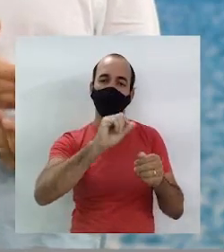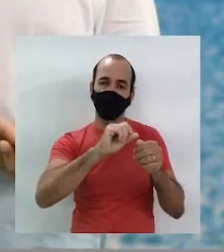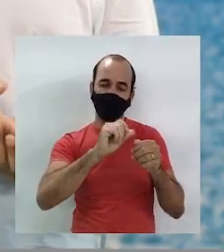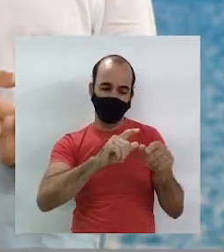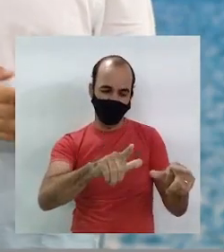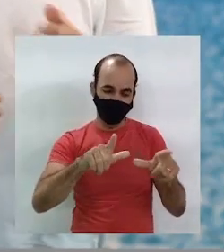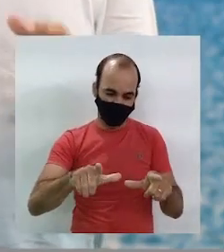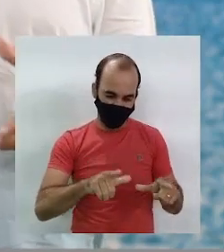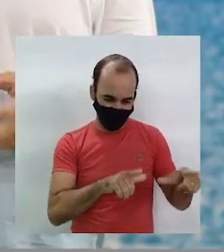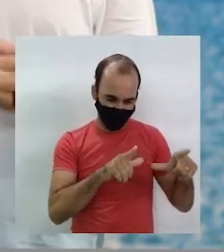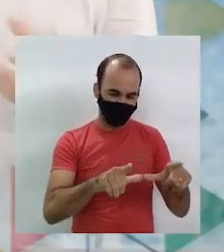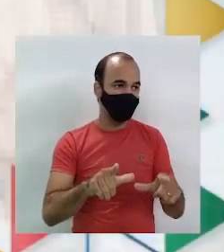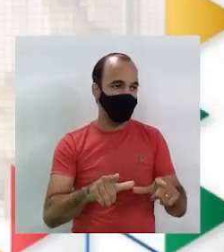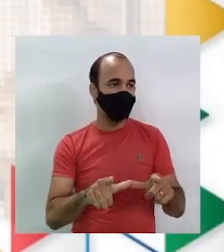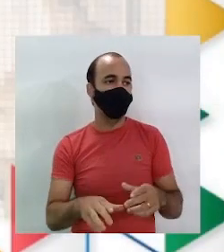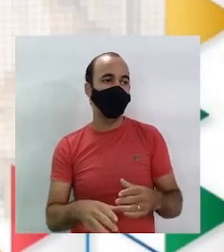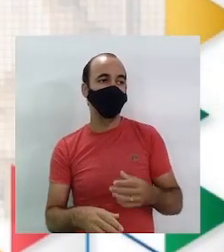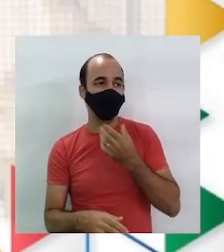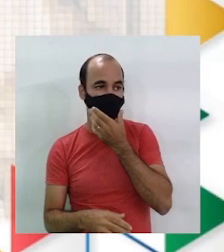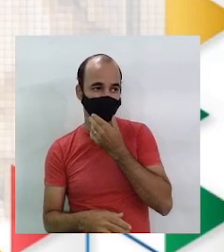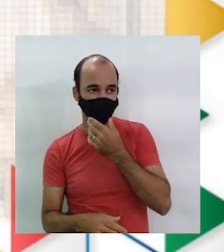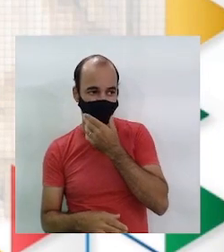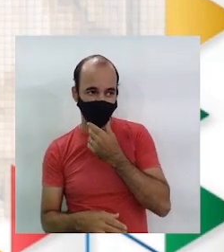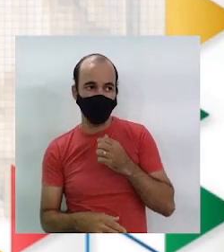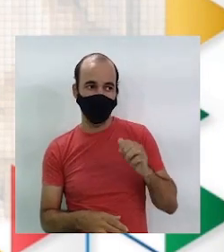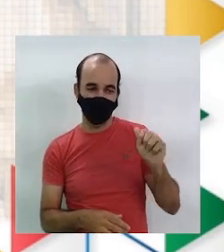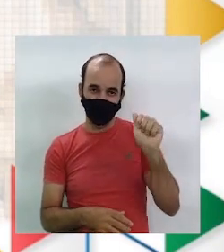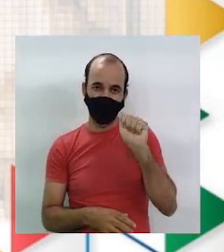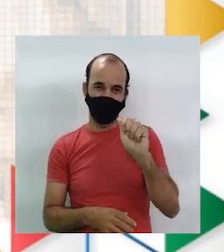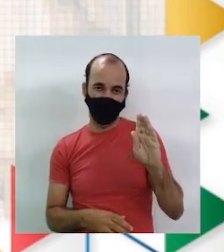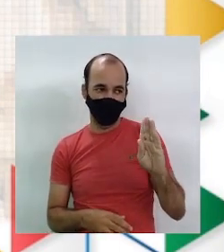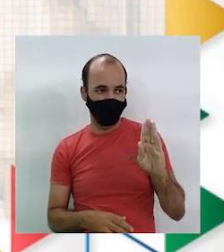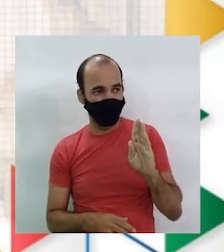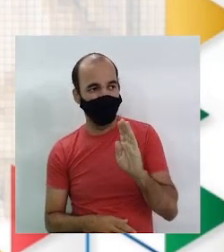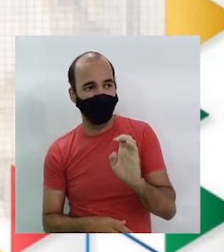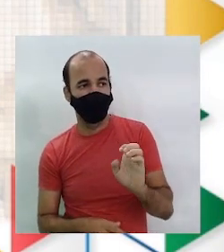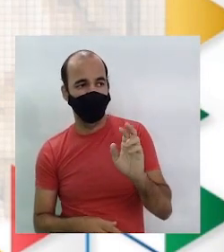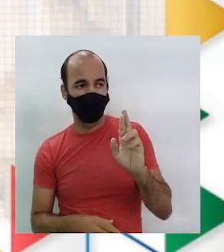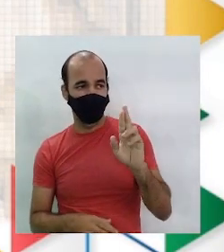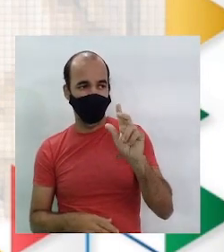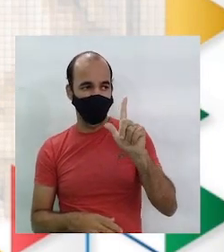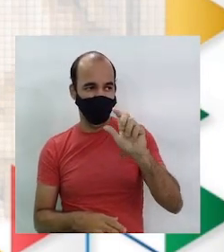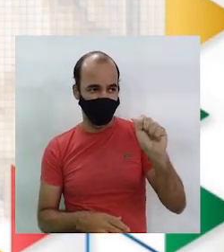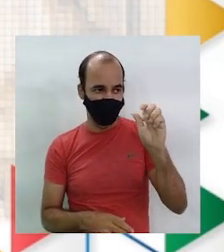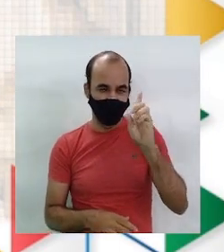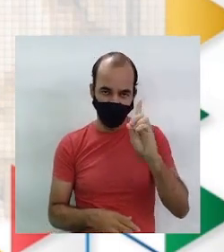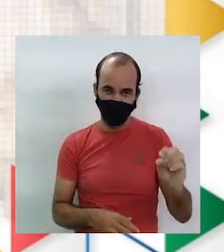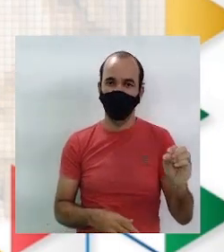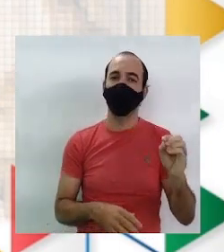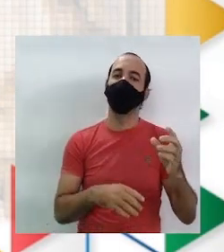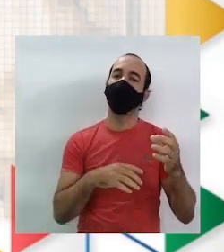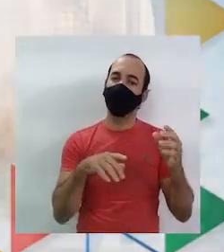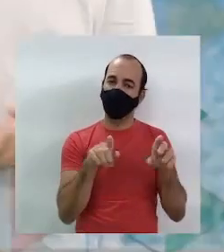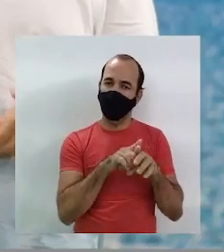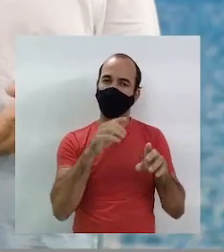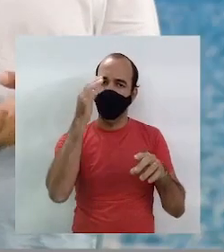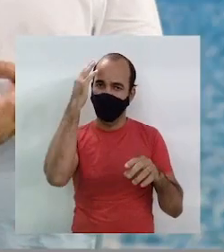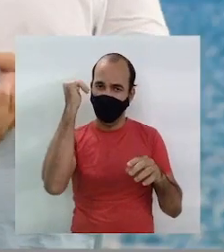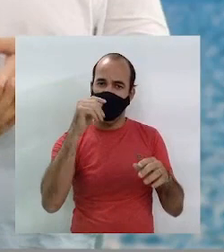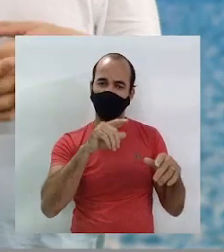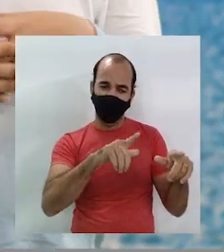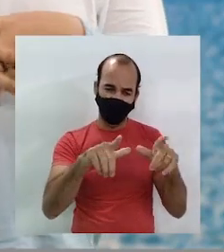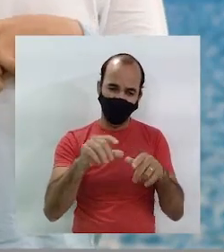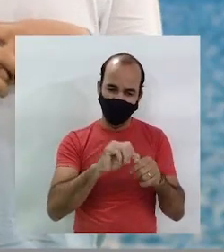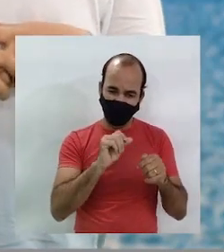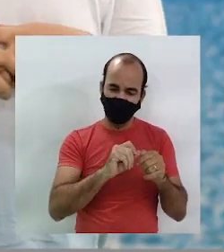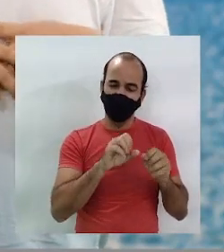da oficina, que passou para ele algumas técnicas do trabalho com a cerâmica, onde ele foi aprendendo um pouco dessa